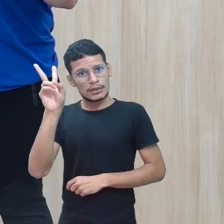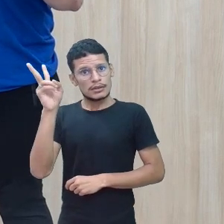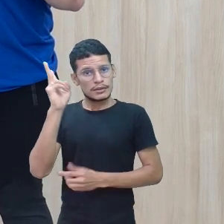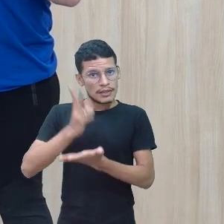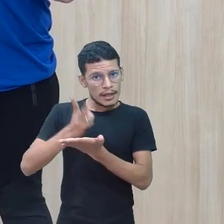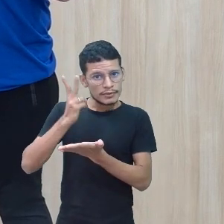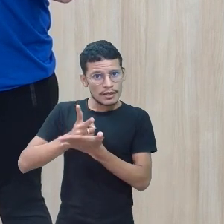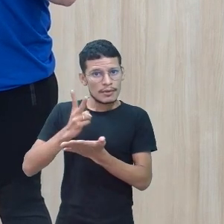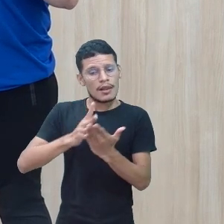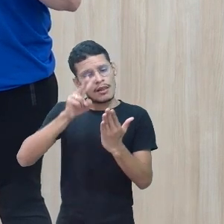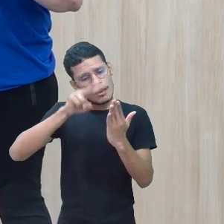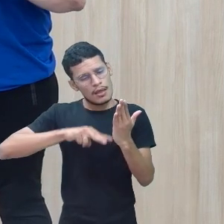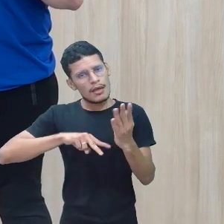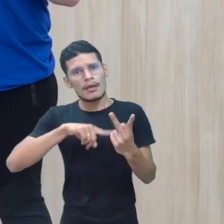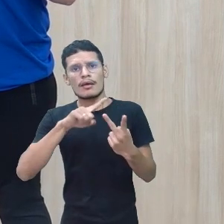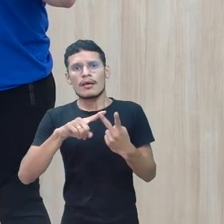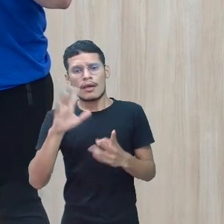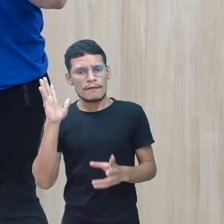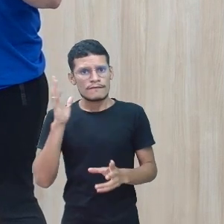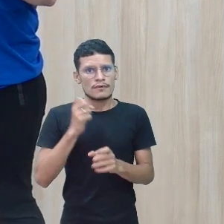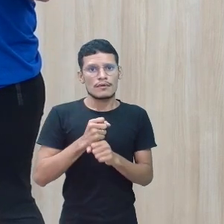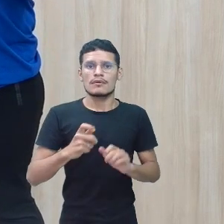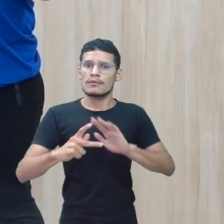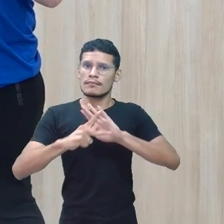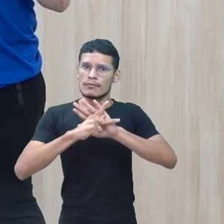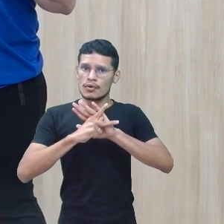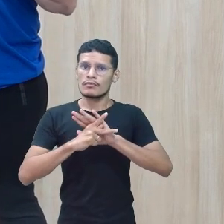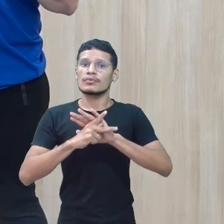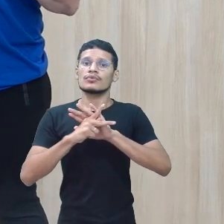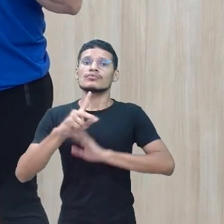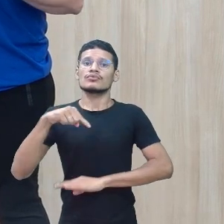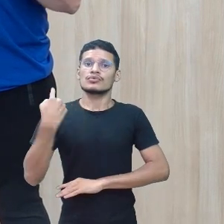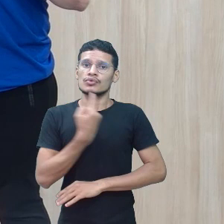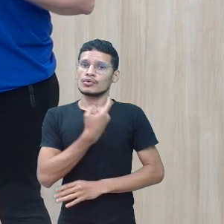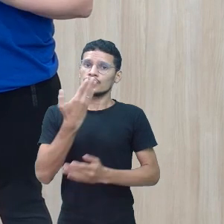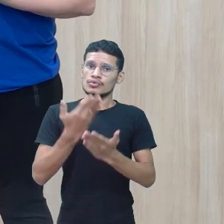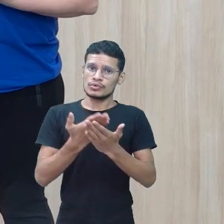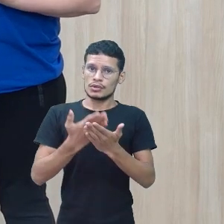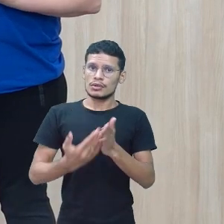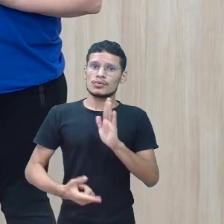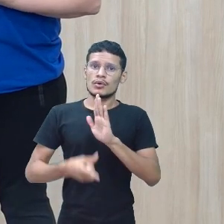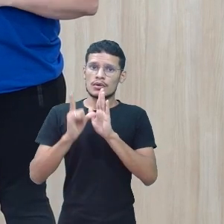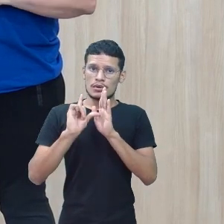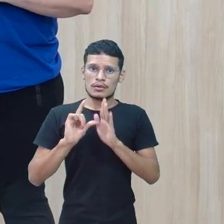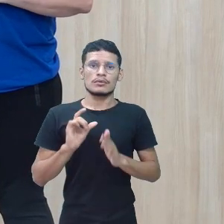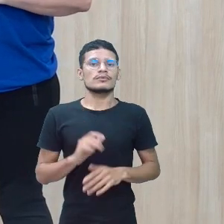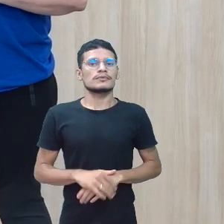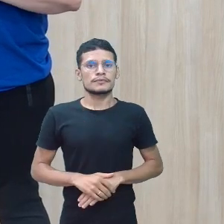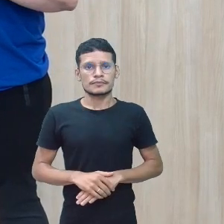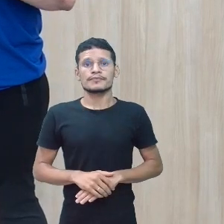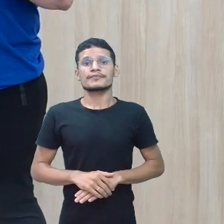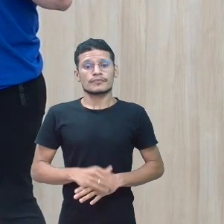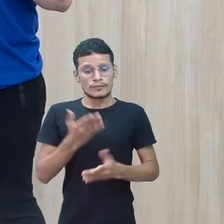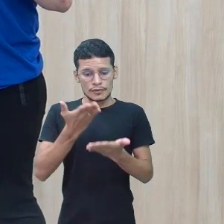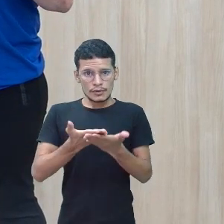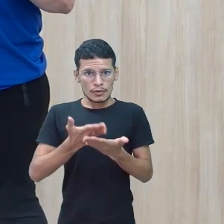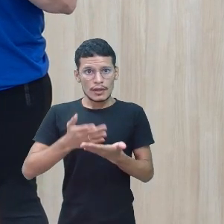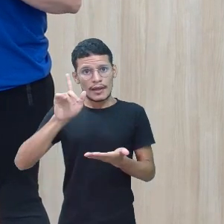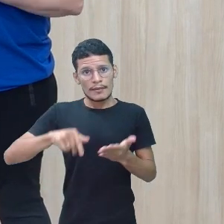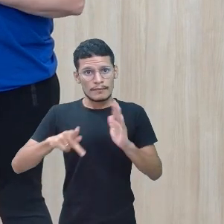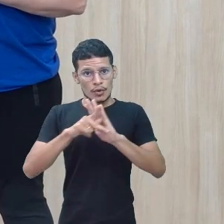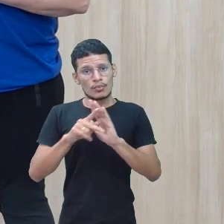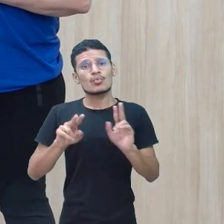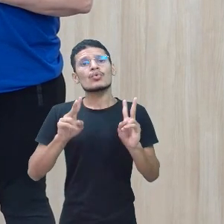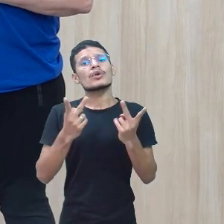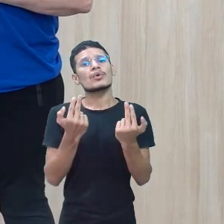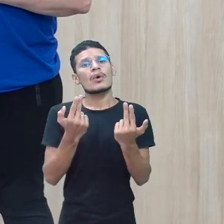relendo, revisando aquilo que vimos na aula anterior. Então, essa aula é como se fosse um